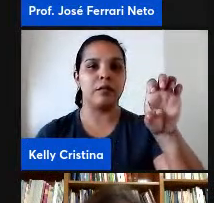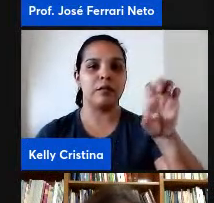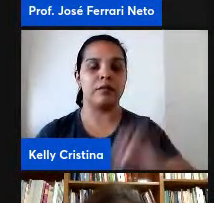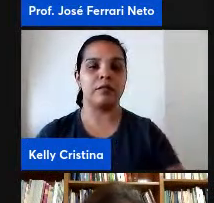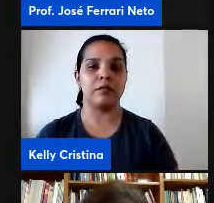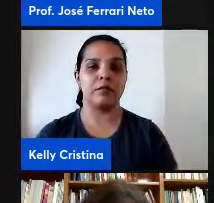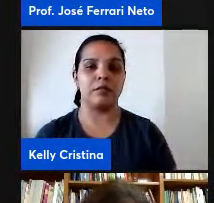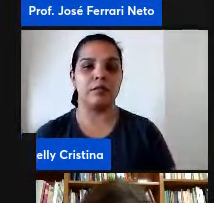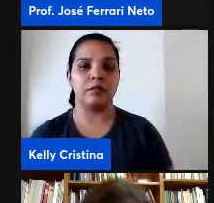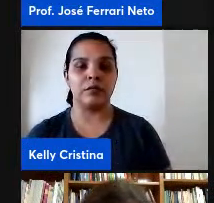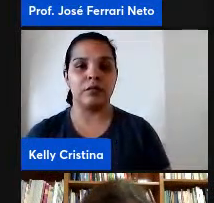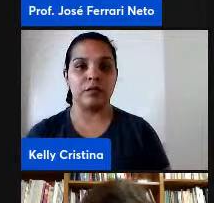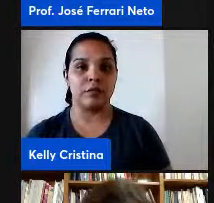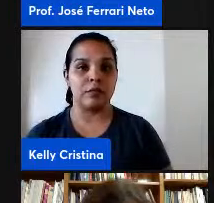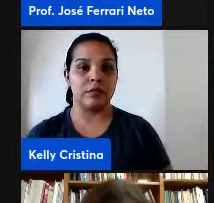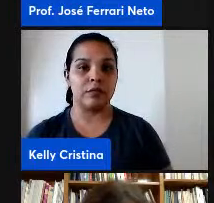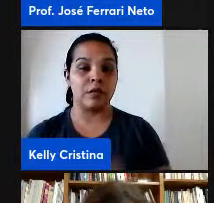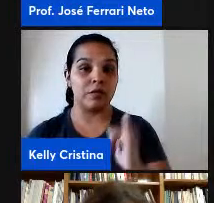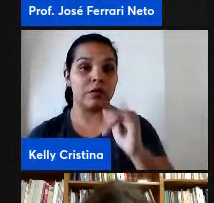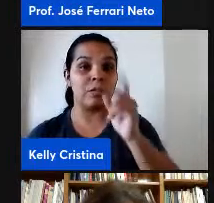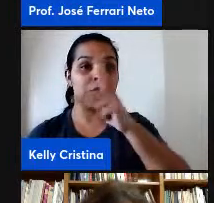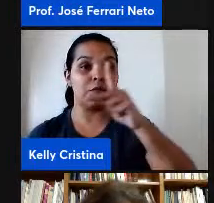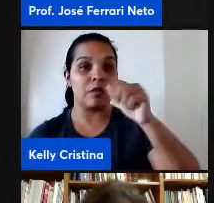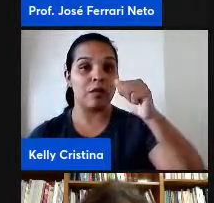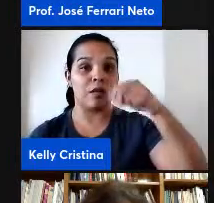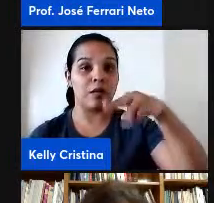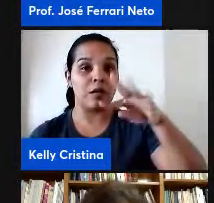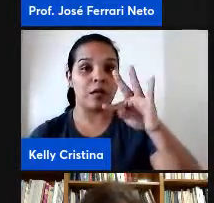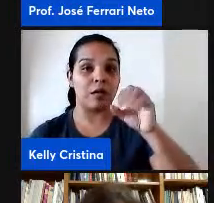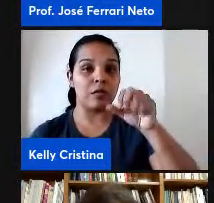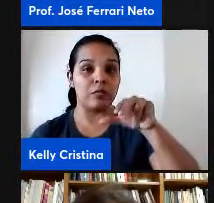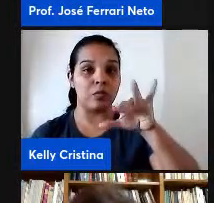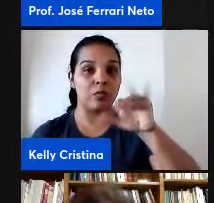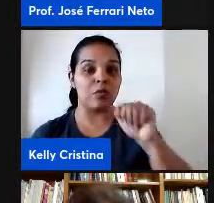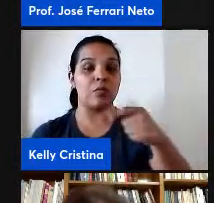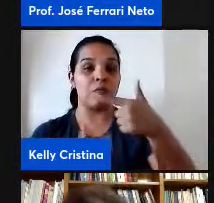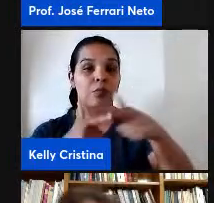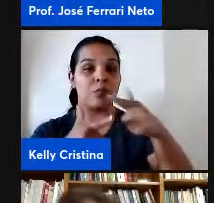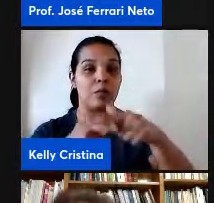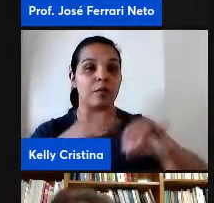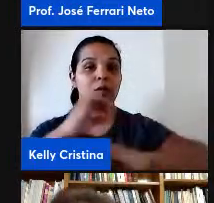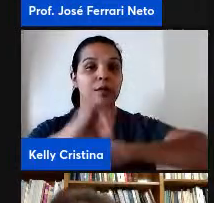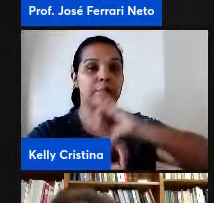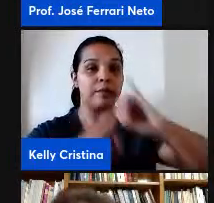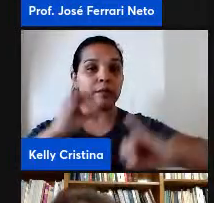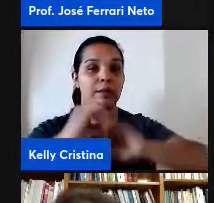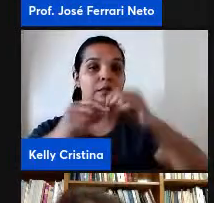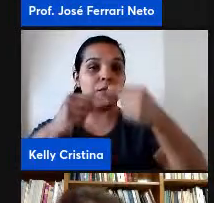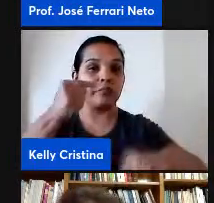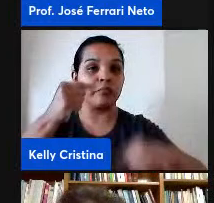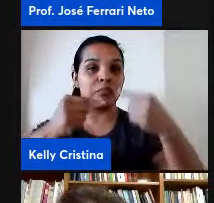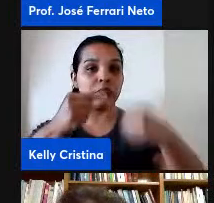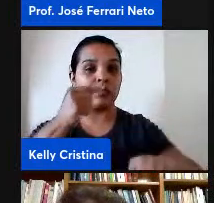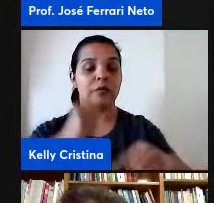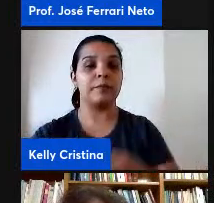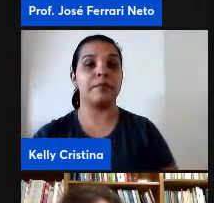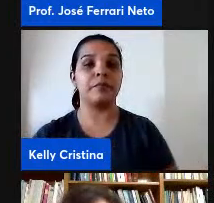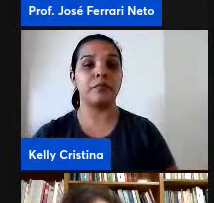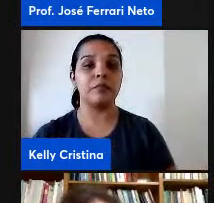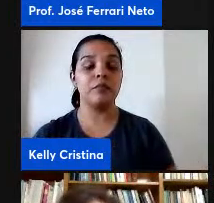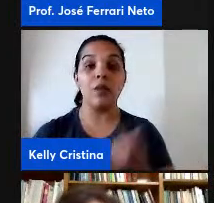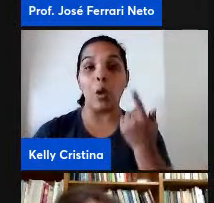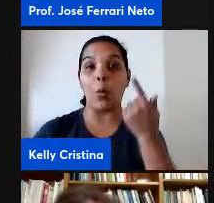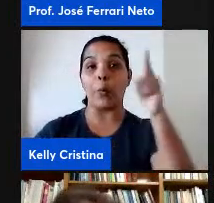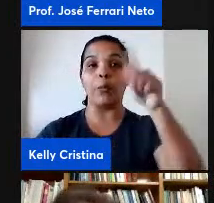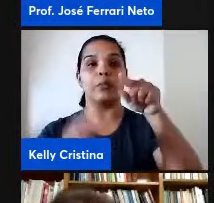eu disse que o professor Antônio ficou com problema de conexão também, né? E as outras perguntas, elas são